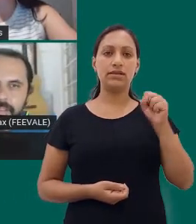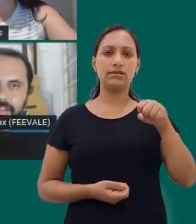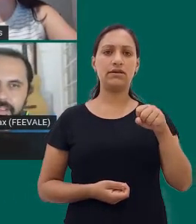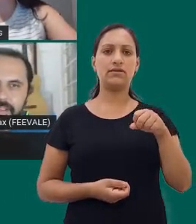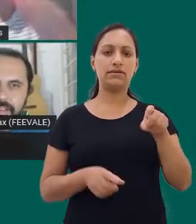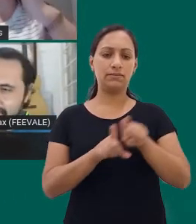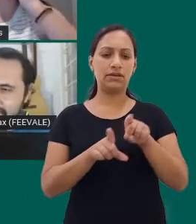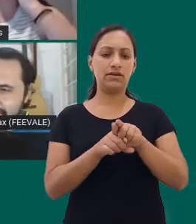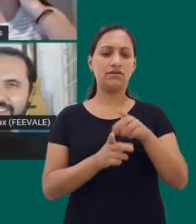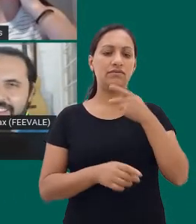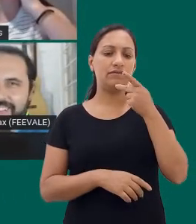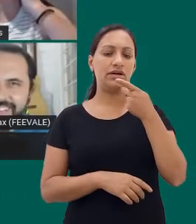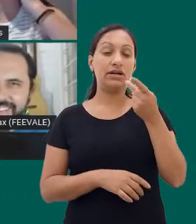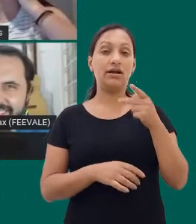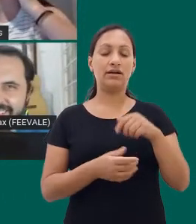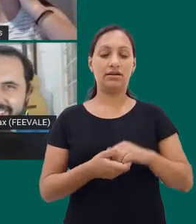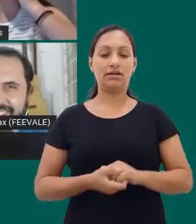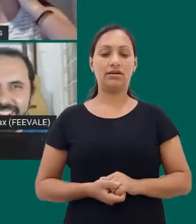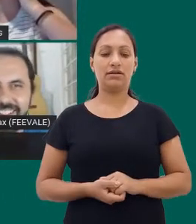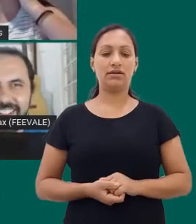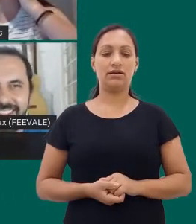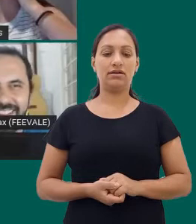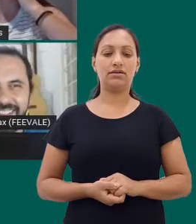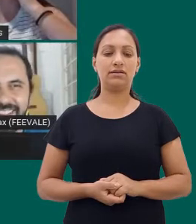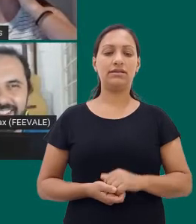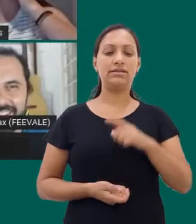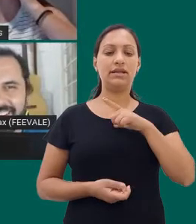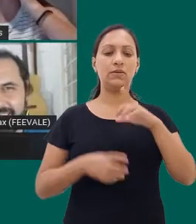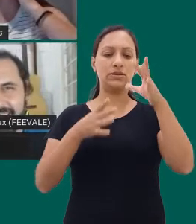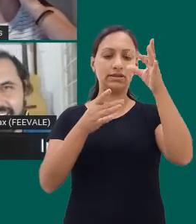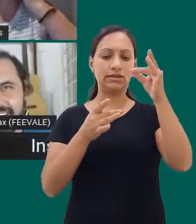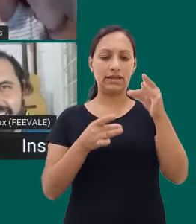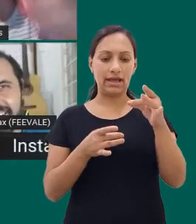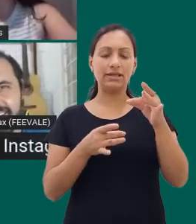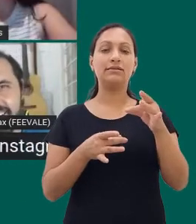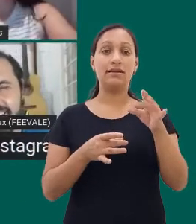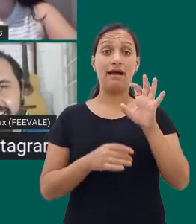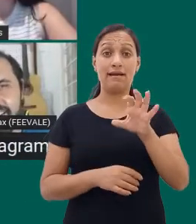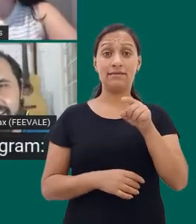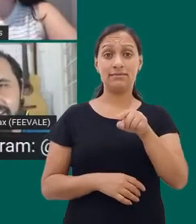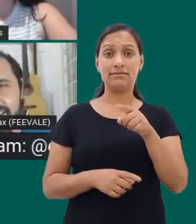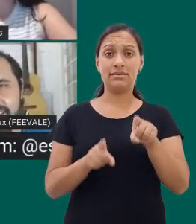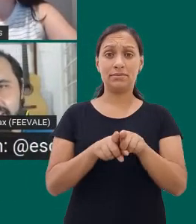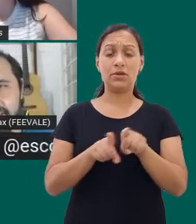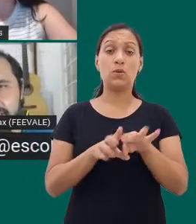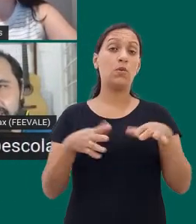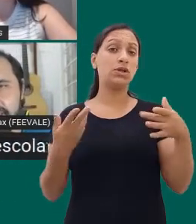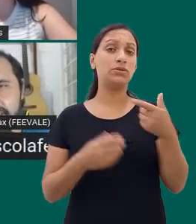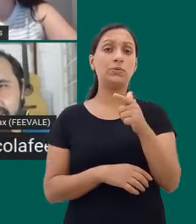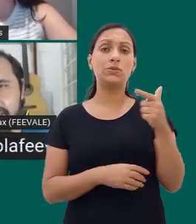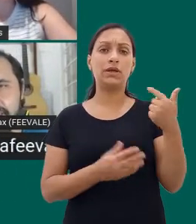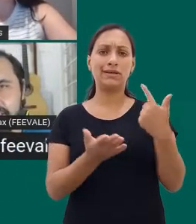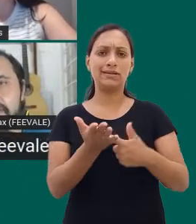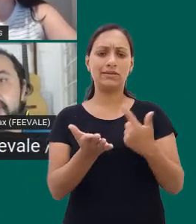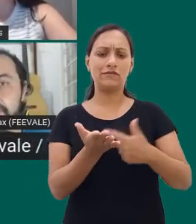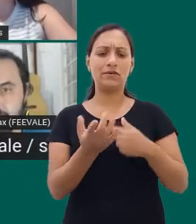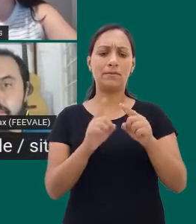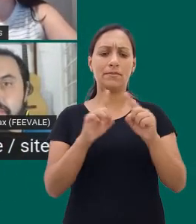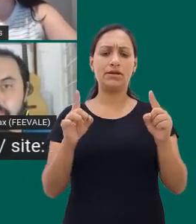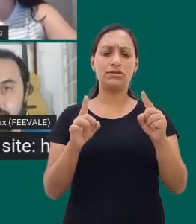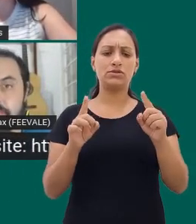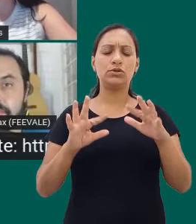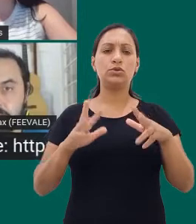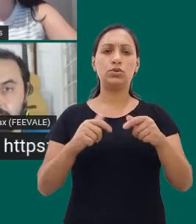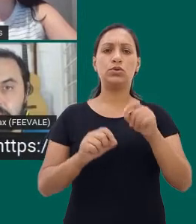um pouquinho, só ia falar uma coisa, porque tem um detalhe aí também, né? Quando não se tem livro, mas tudo que a